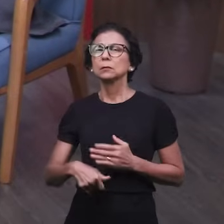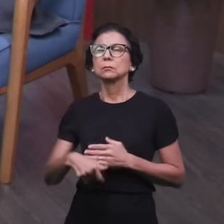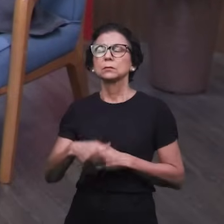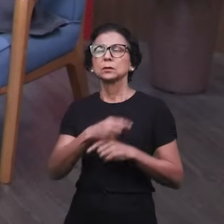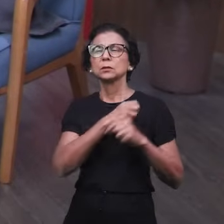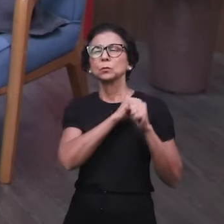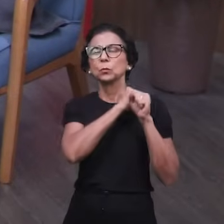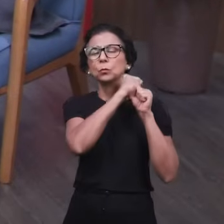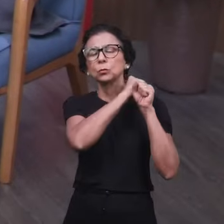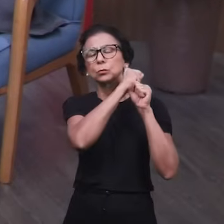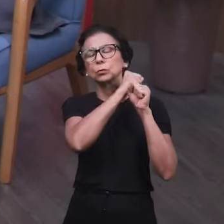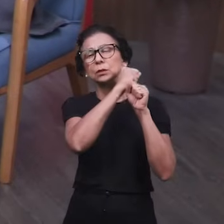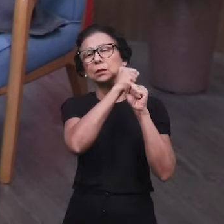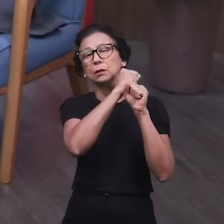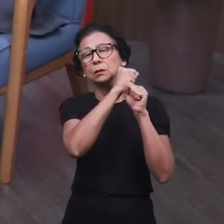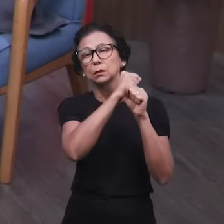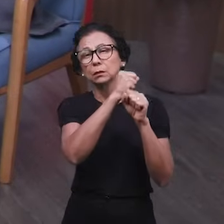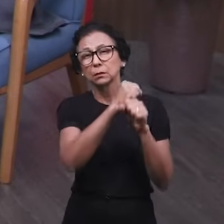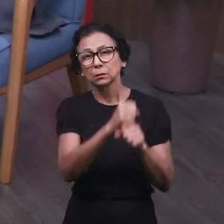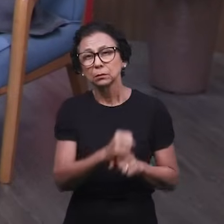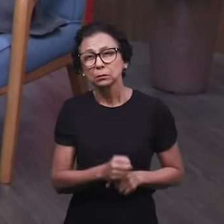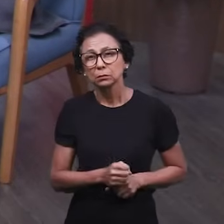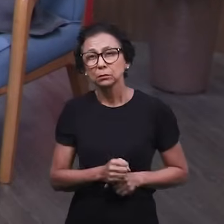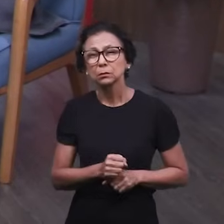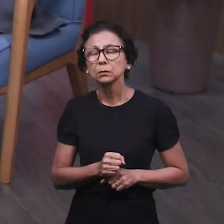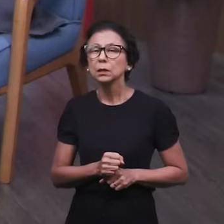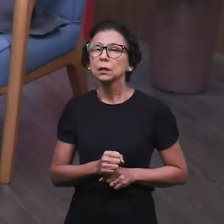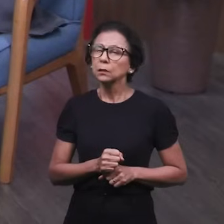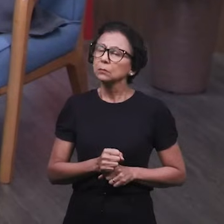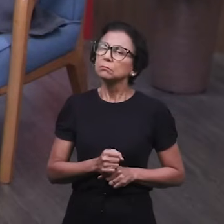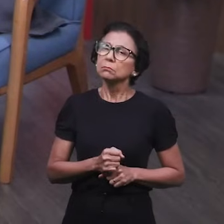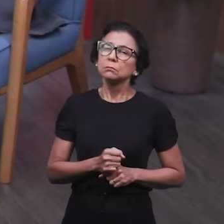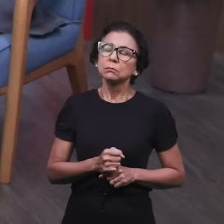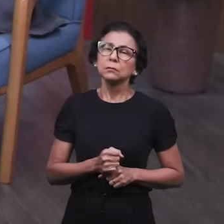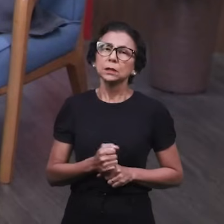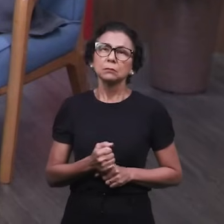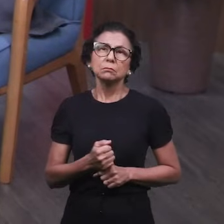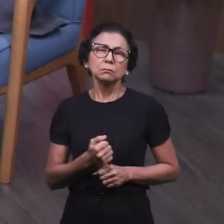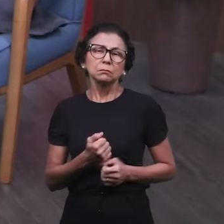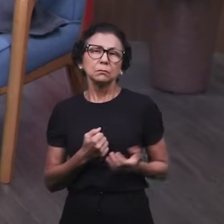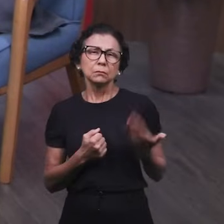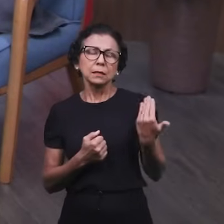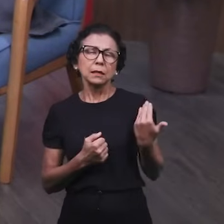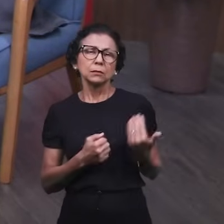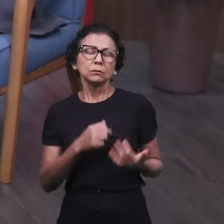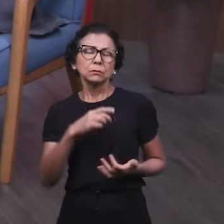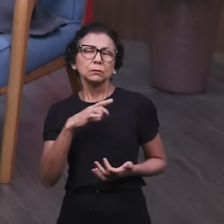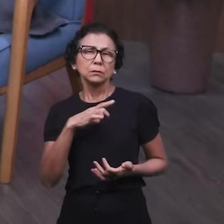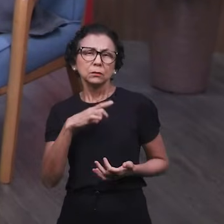existência. E a gente consegue, de fato, perceber essa situação.